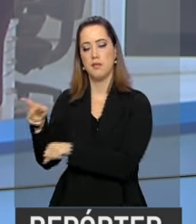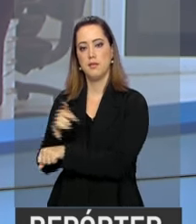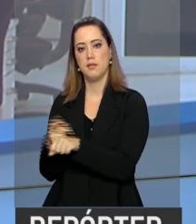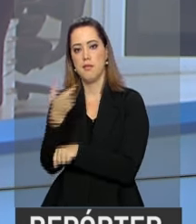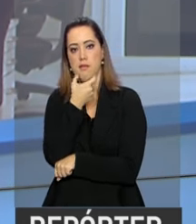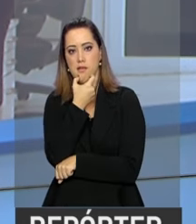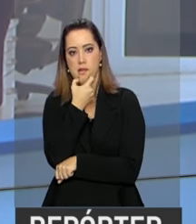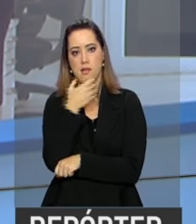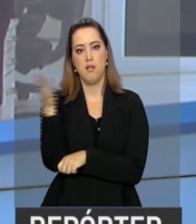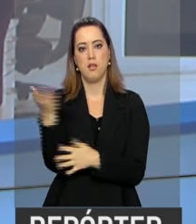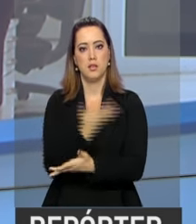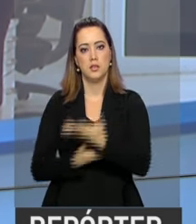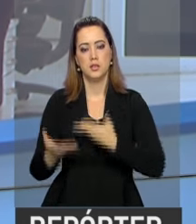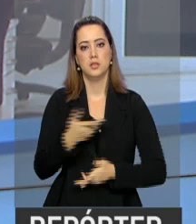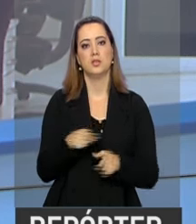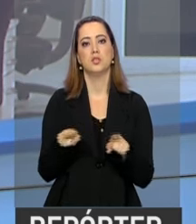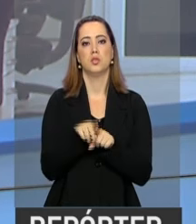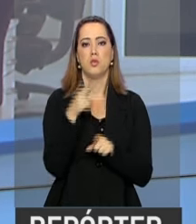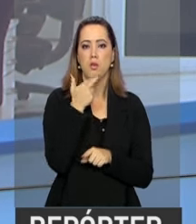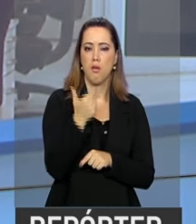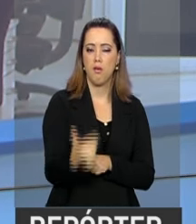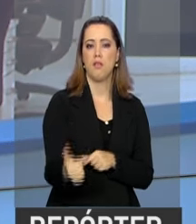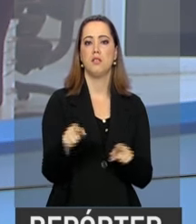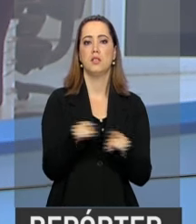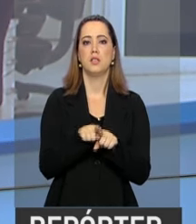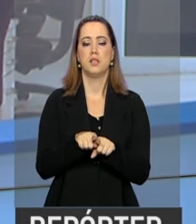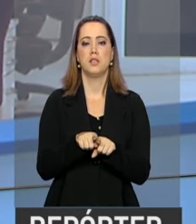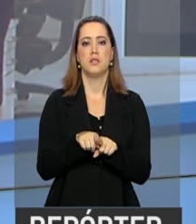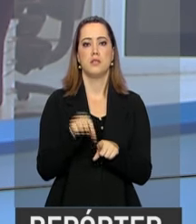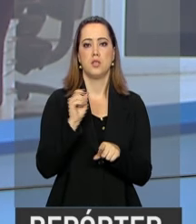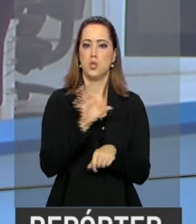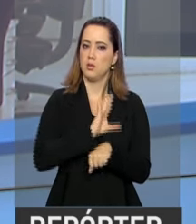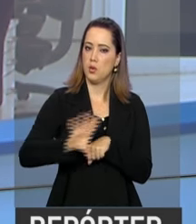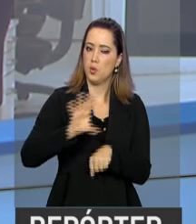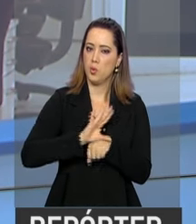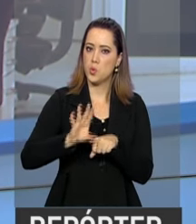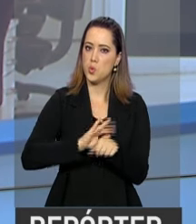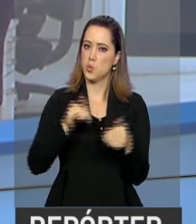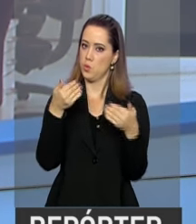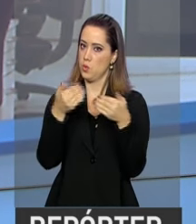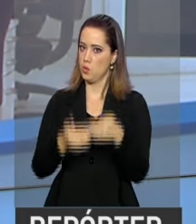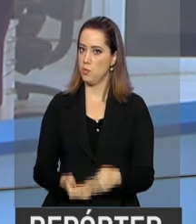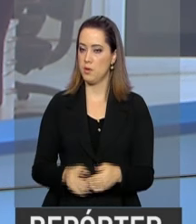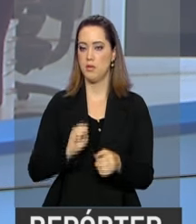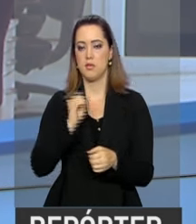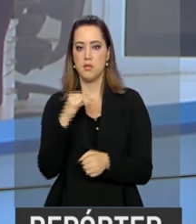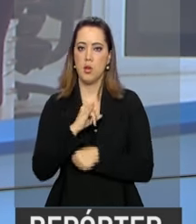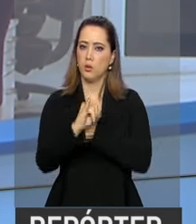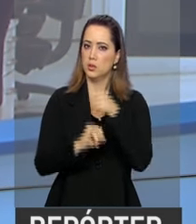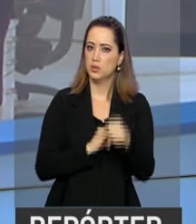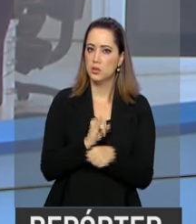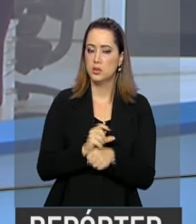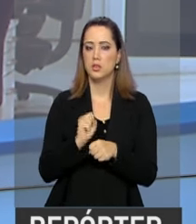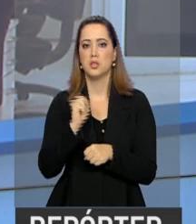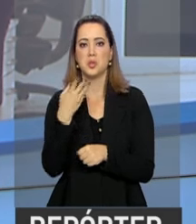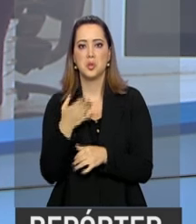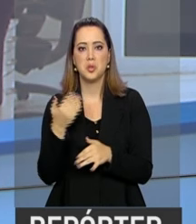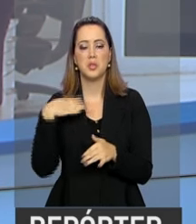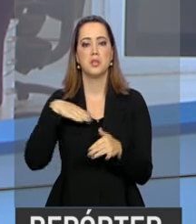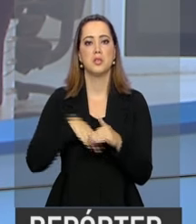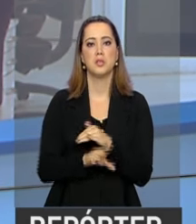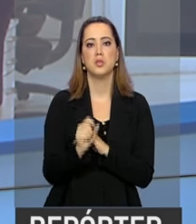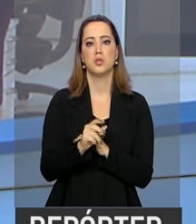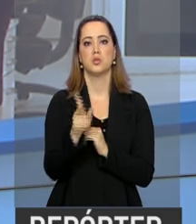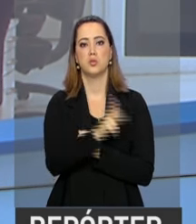e coordenadores no programa Ciências Sem Fronteiras e a realização de cursos presenciais, online e de imersão para a capacitação